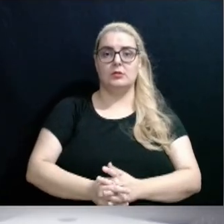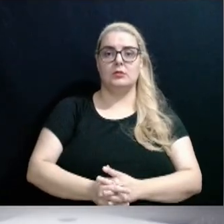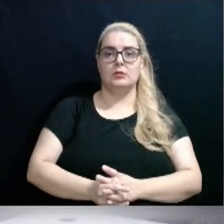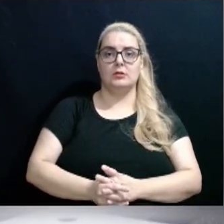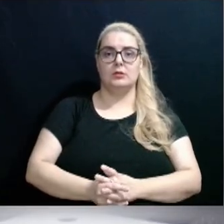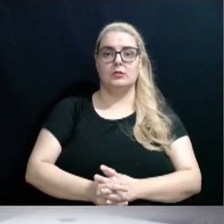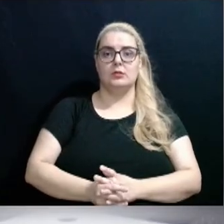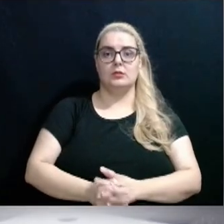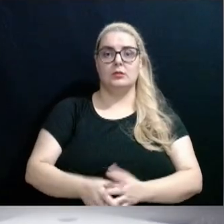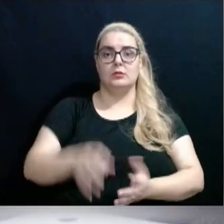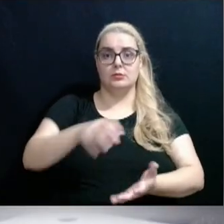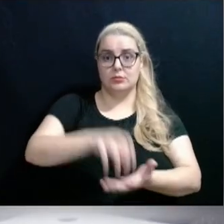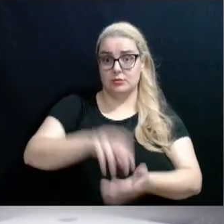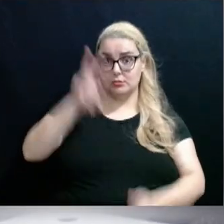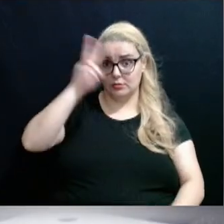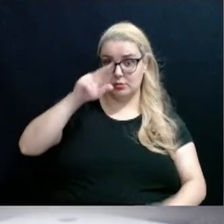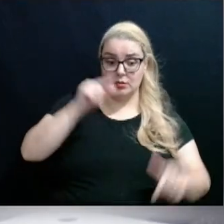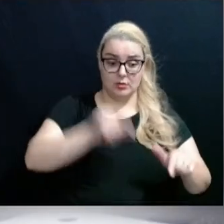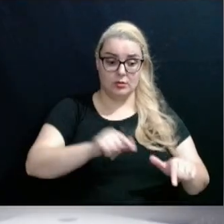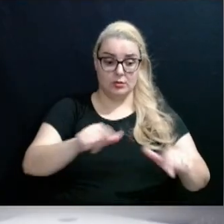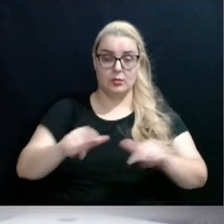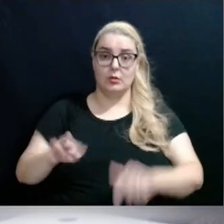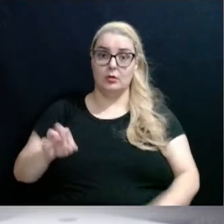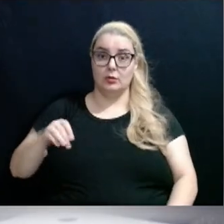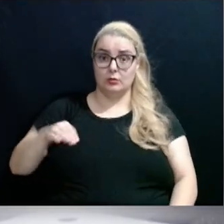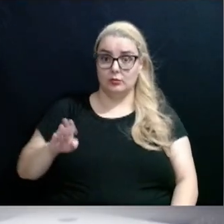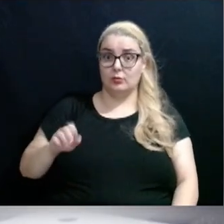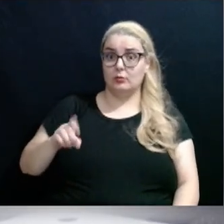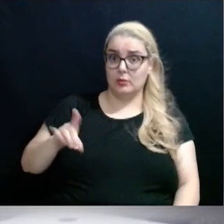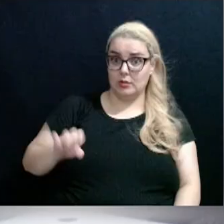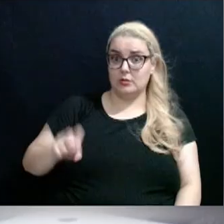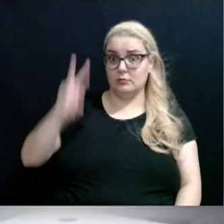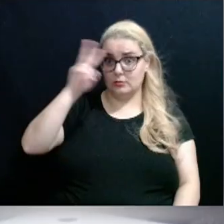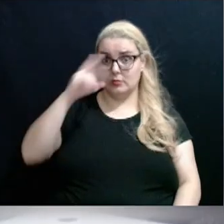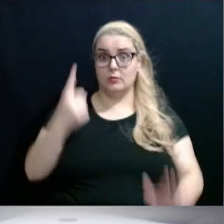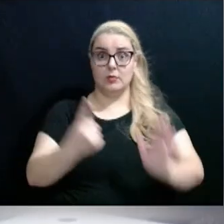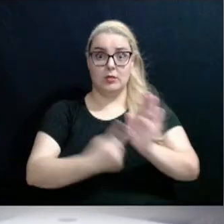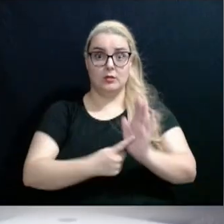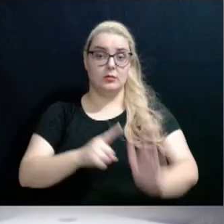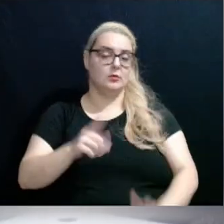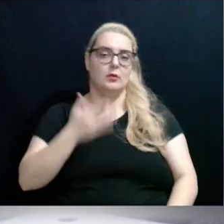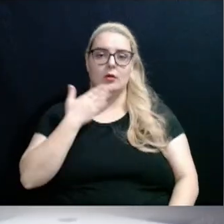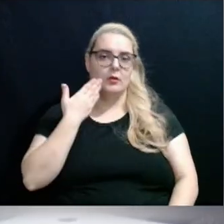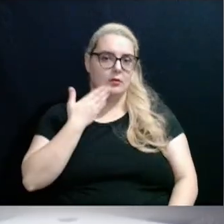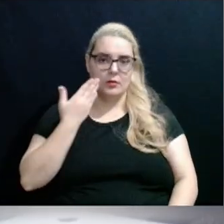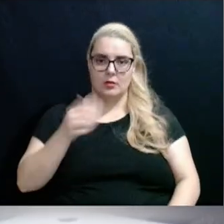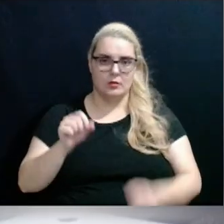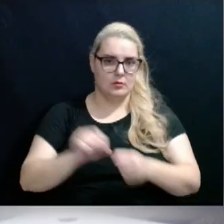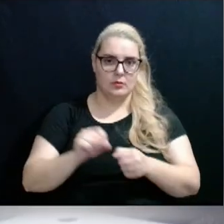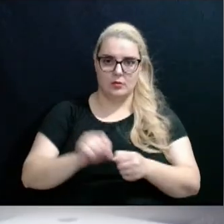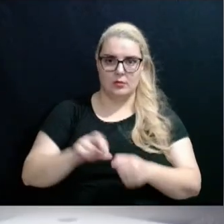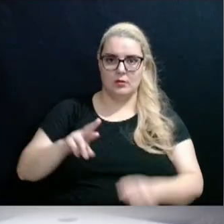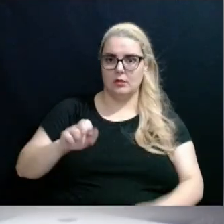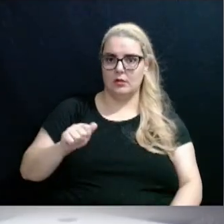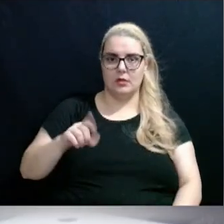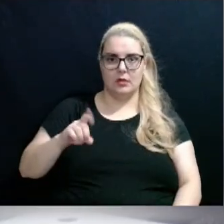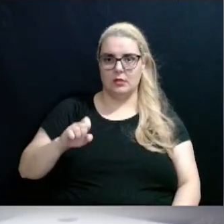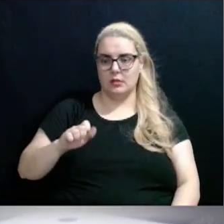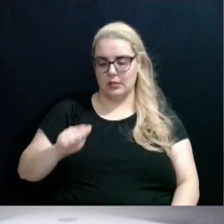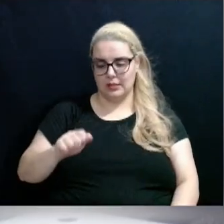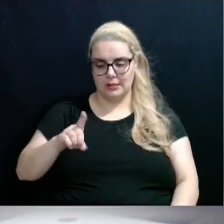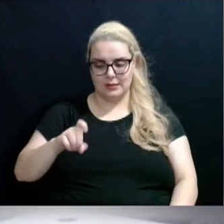histórico, locais que são tombados pelo patrimônio histórico. Então, não é fácil você fazer uma readequação, você fazer